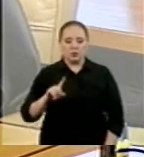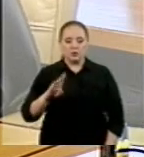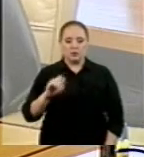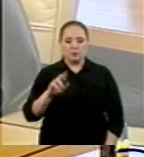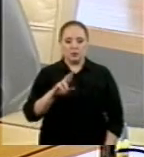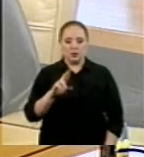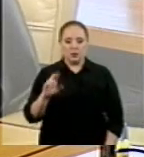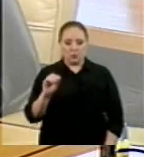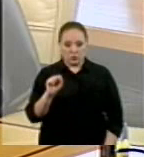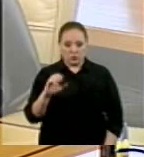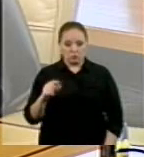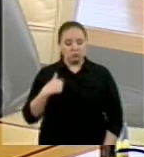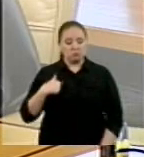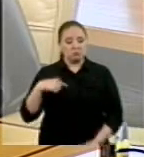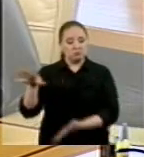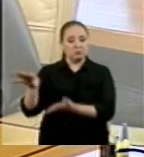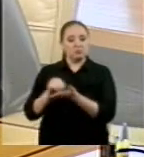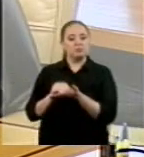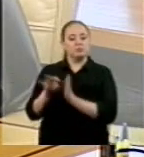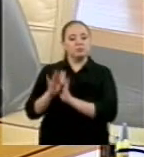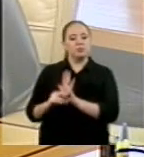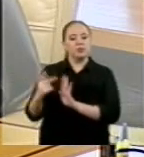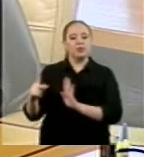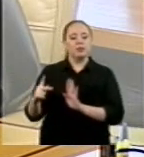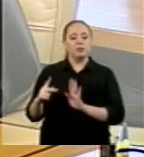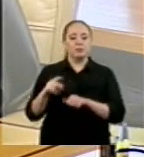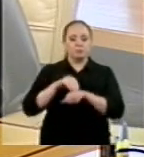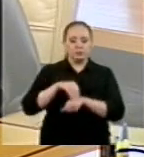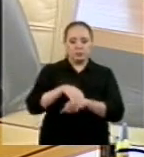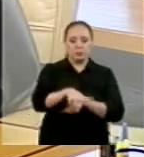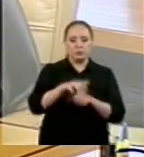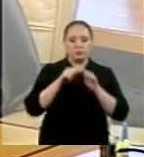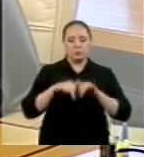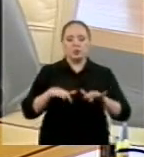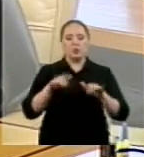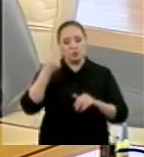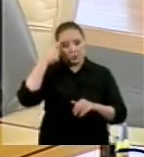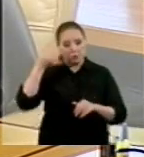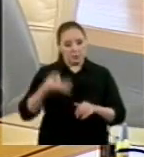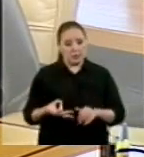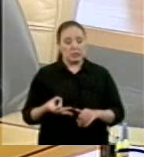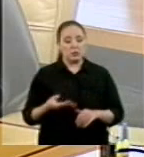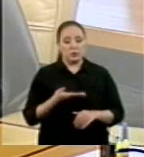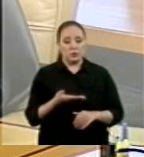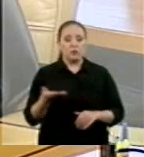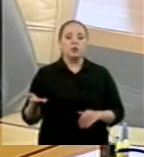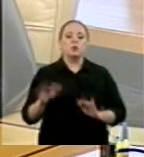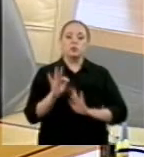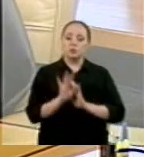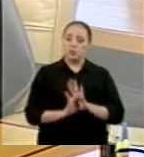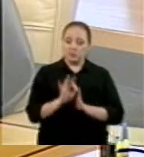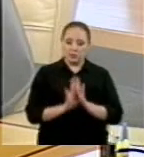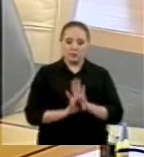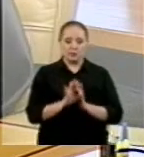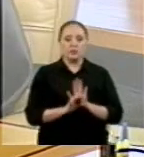E cito, para compartilhar da profunda compreensão de sua excelência, o texto